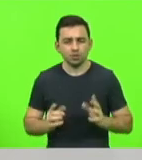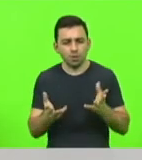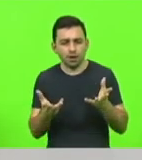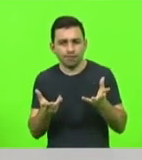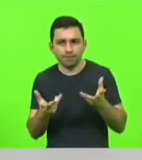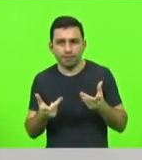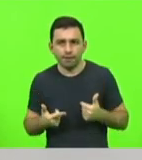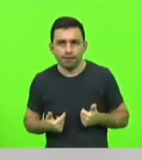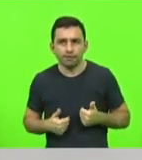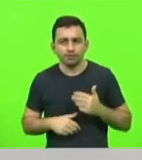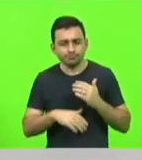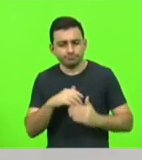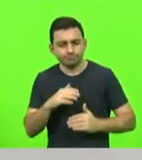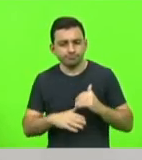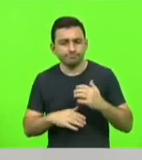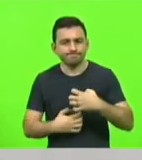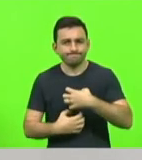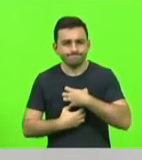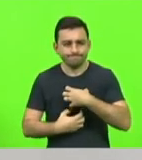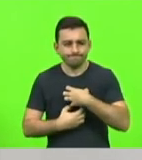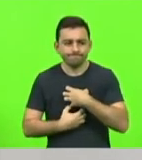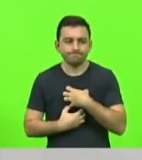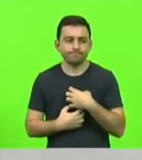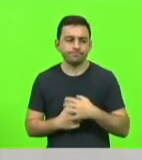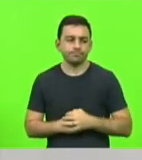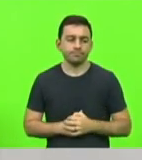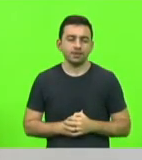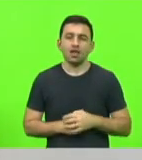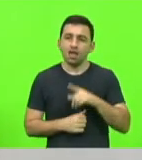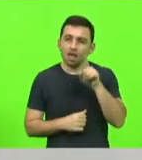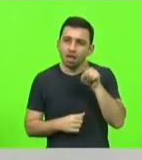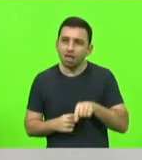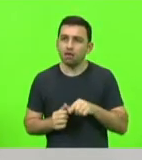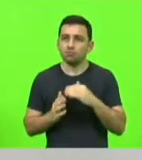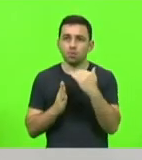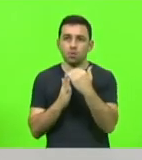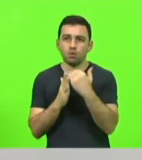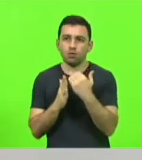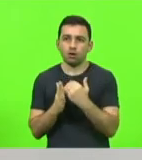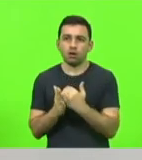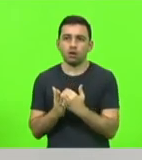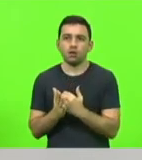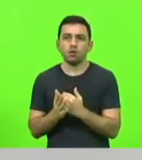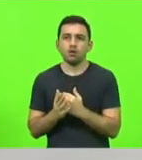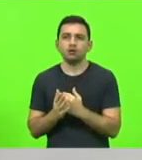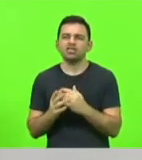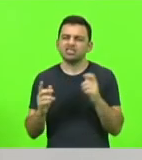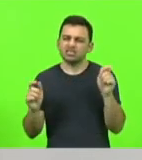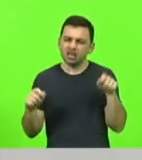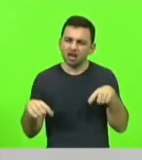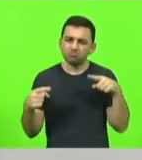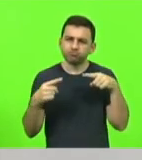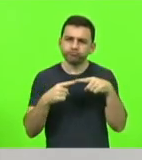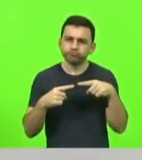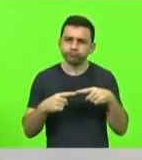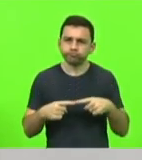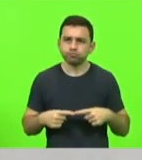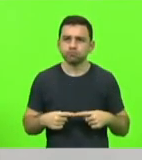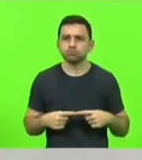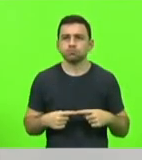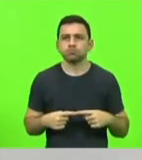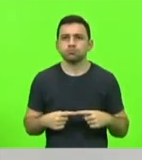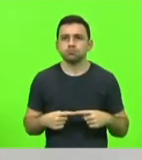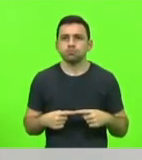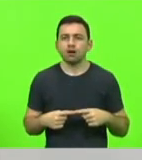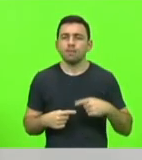e sensibilidade. É um programa que dá sentido a gente ver a